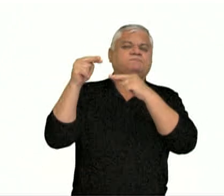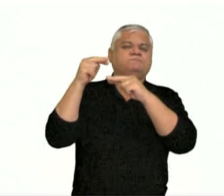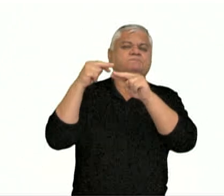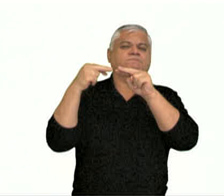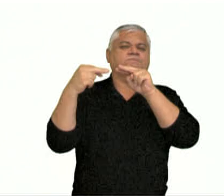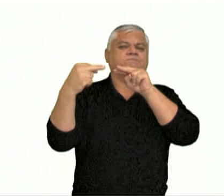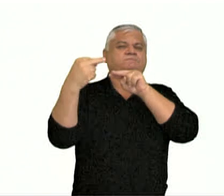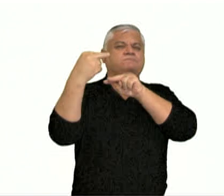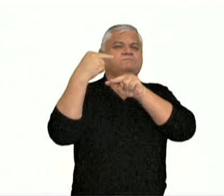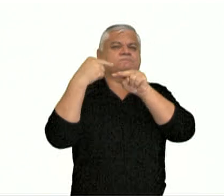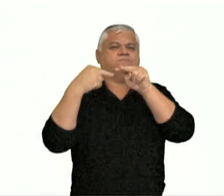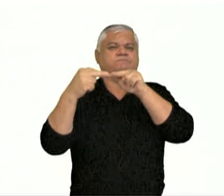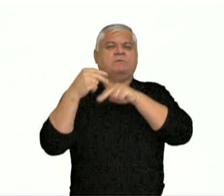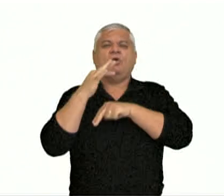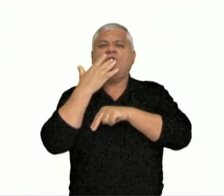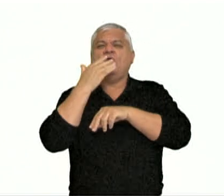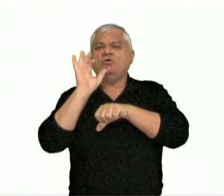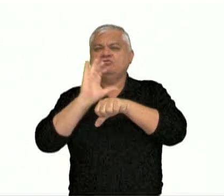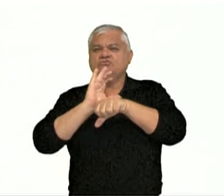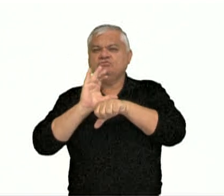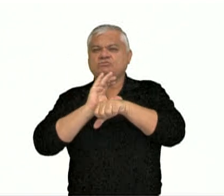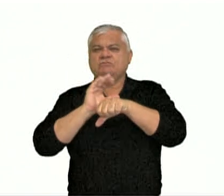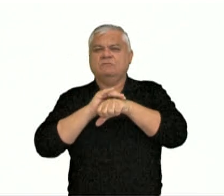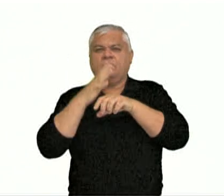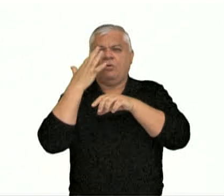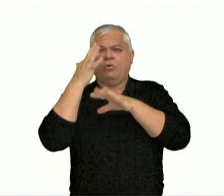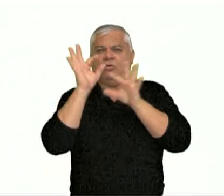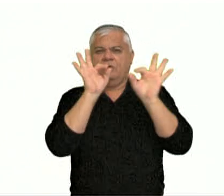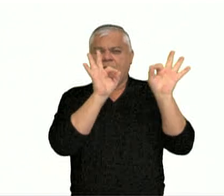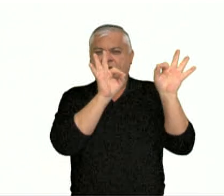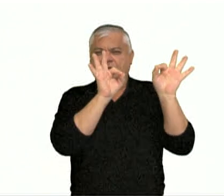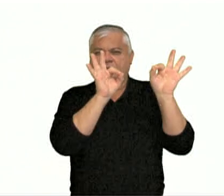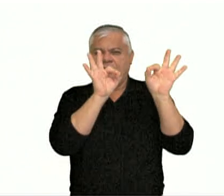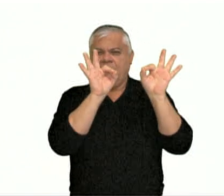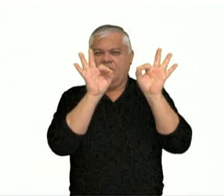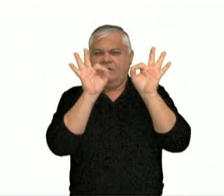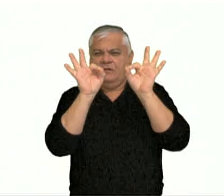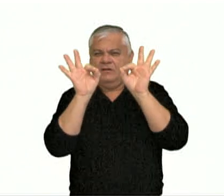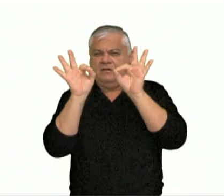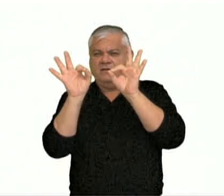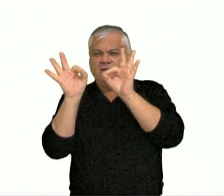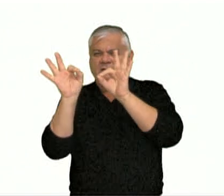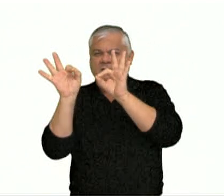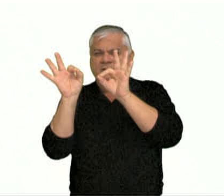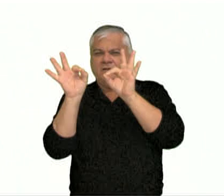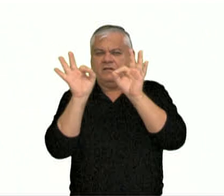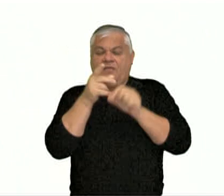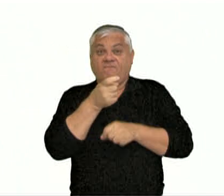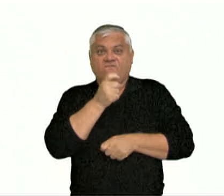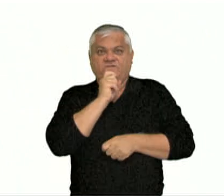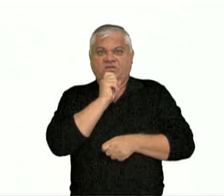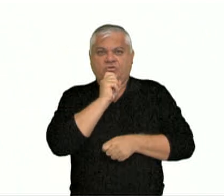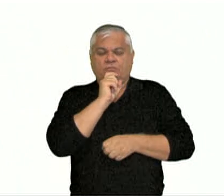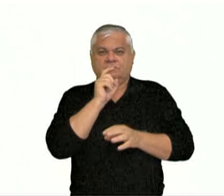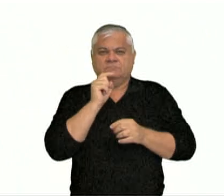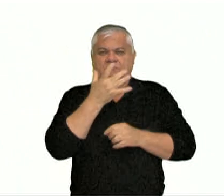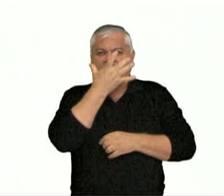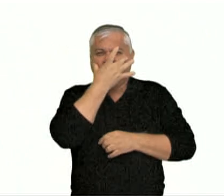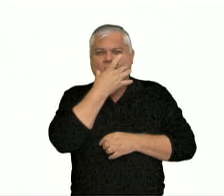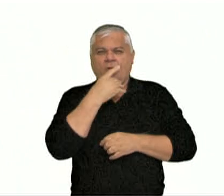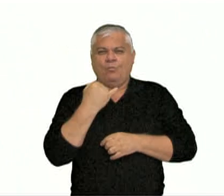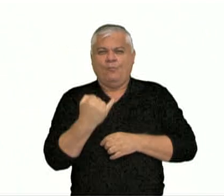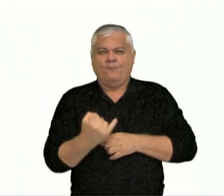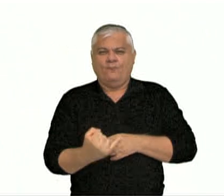cor de chumbo, moviam-se devagar e tinham a expressão dura, seca e fria, cara magra e